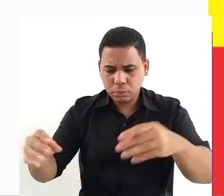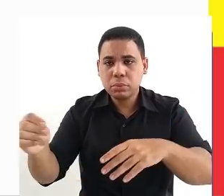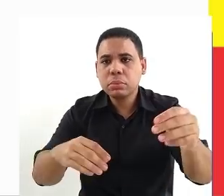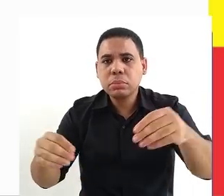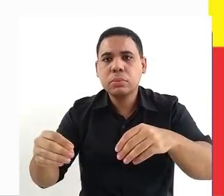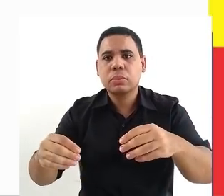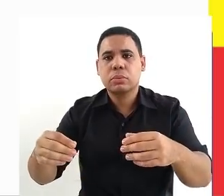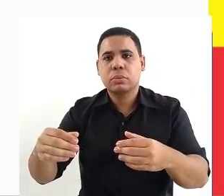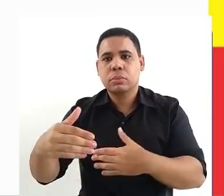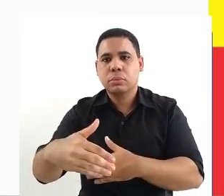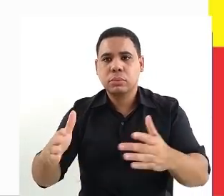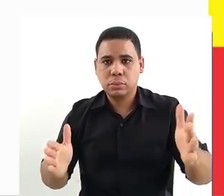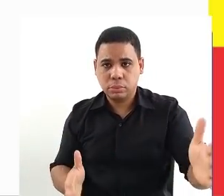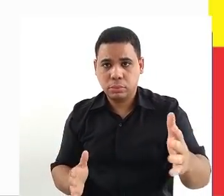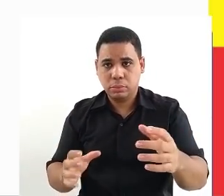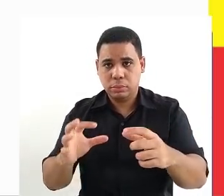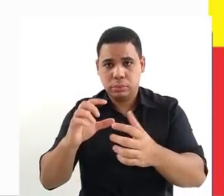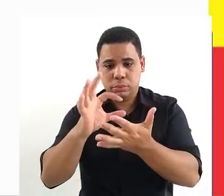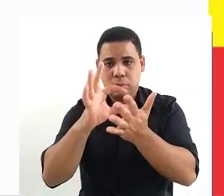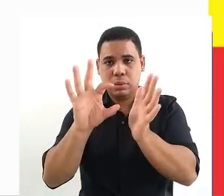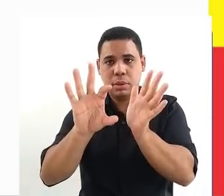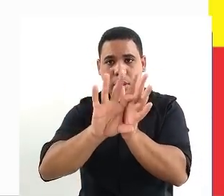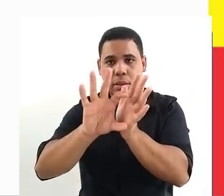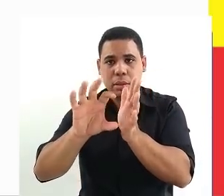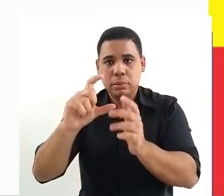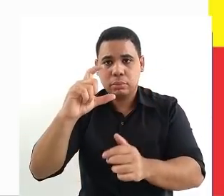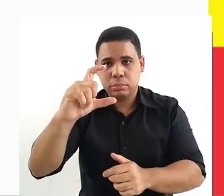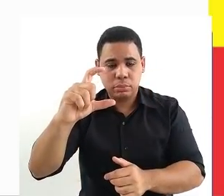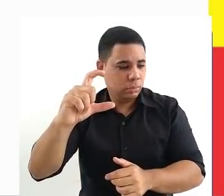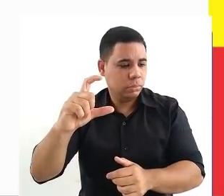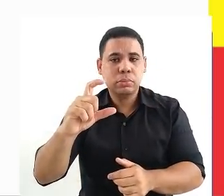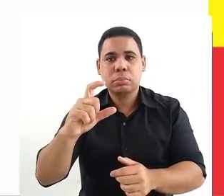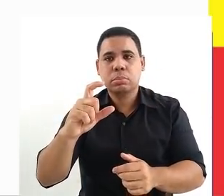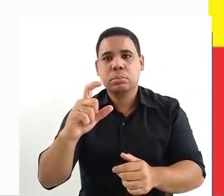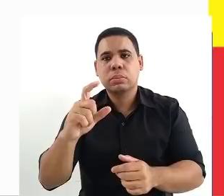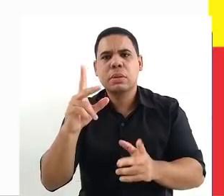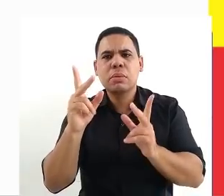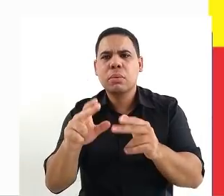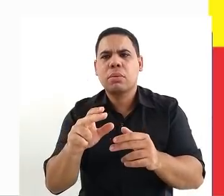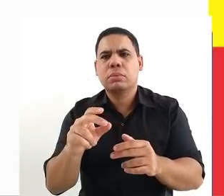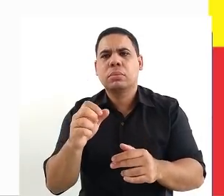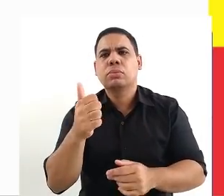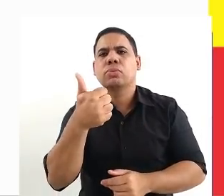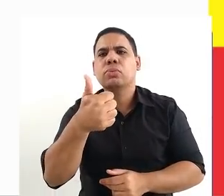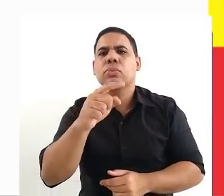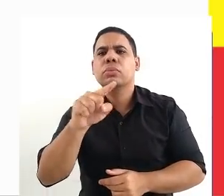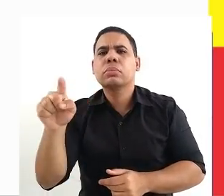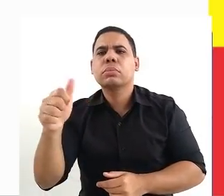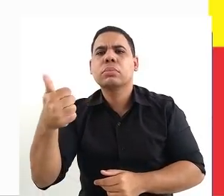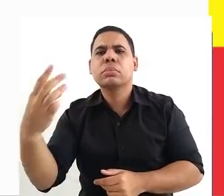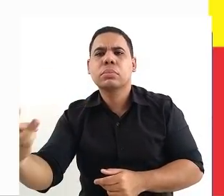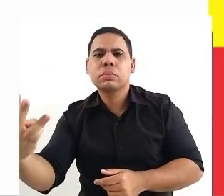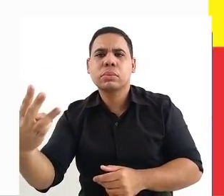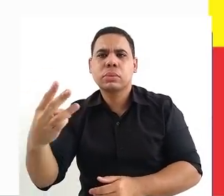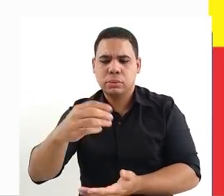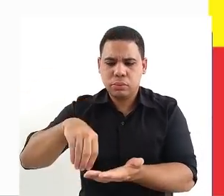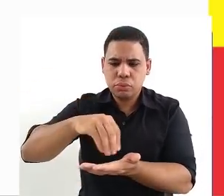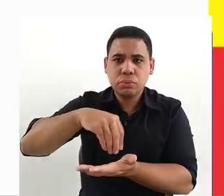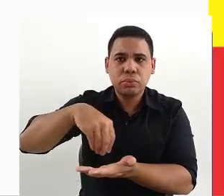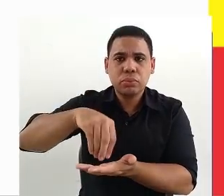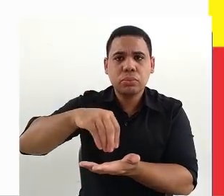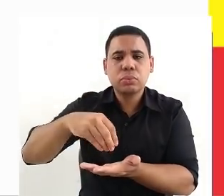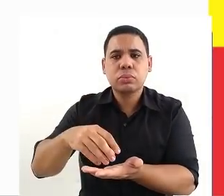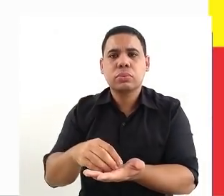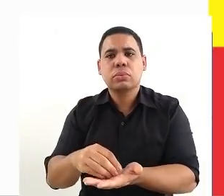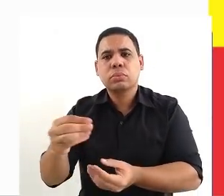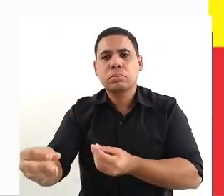13 cartões idênticos, numerados de 1 a 13, que foram sorteados